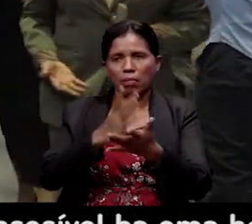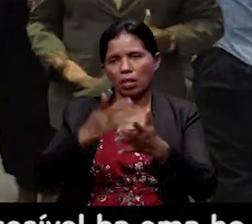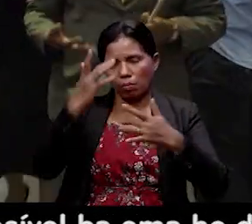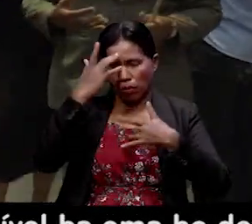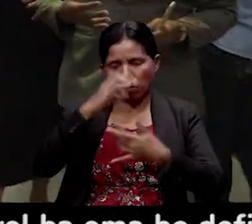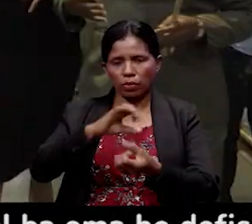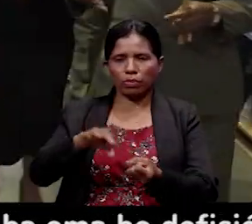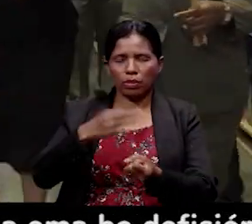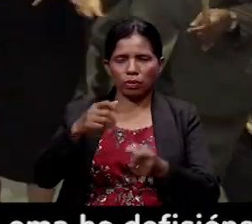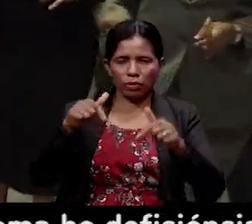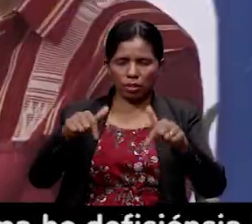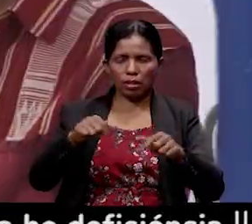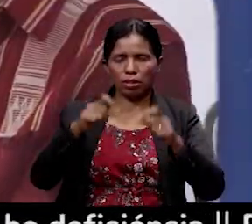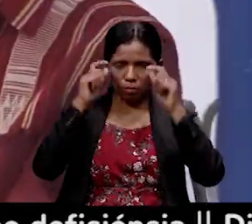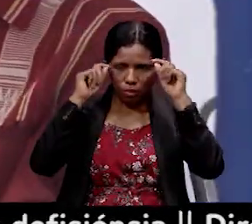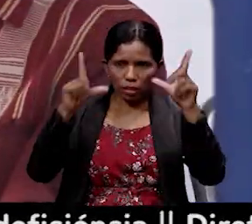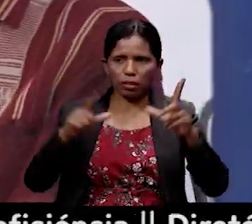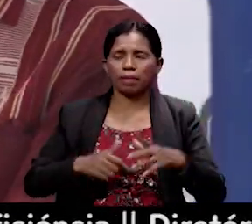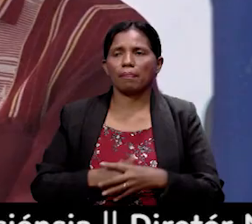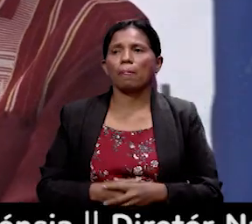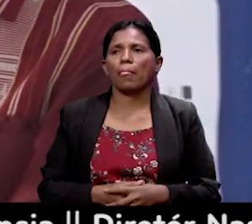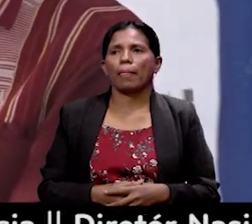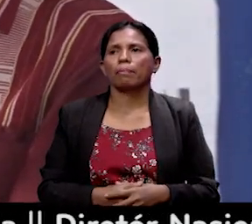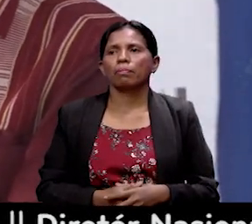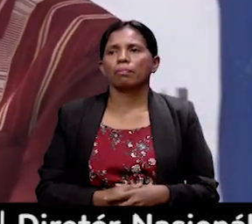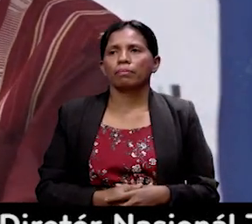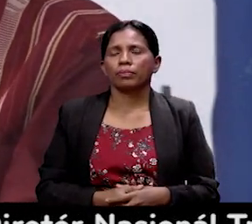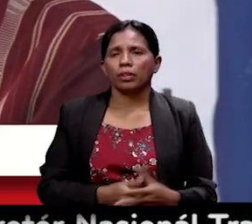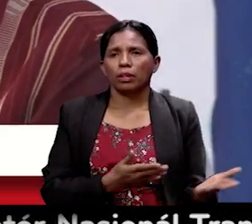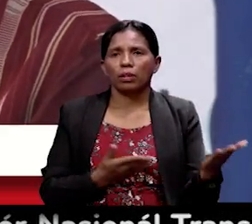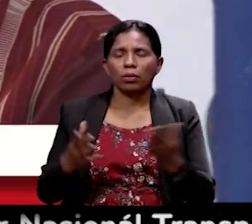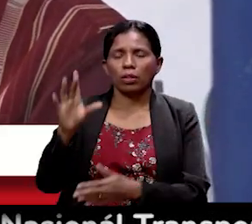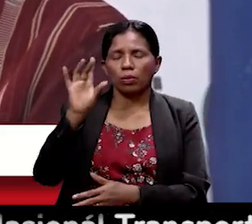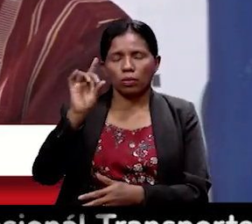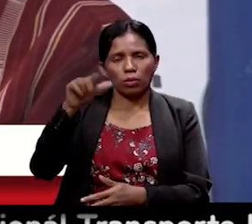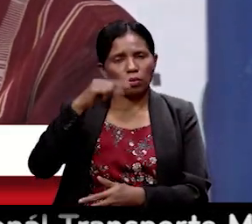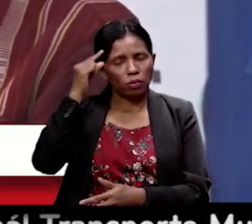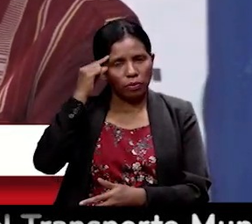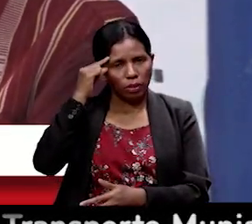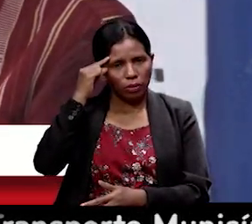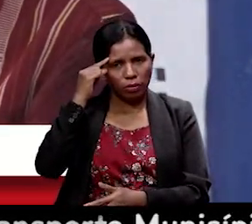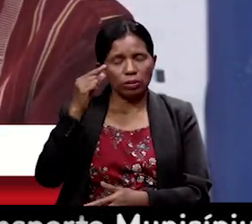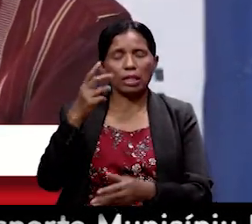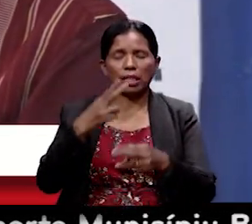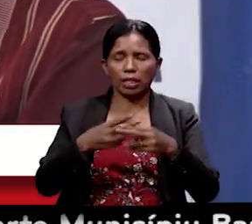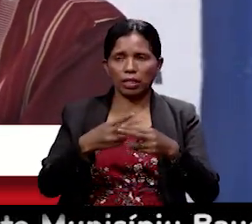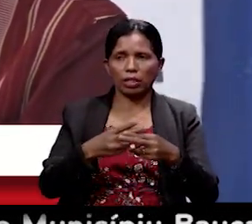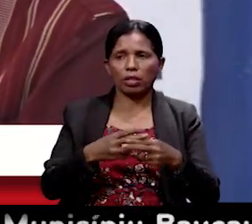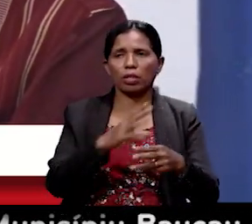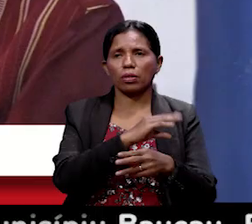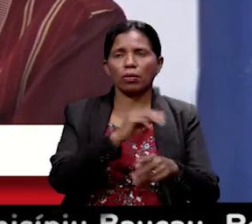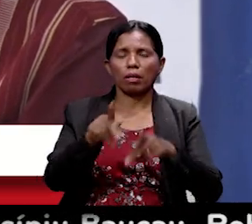coronavírus e arailaran. Lore oitavo Governo Constitucional no Ninaran, lore Estado no